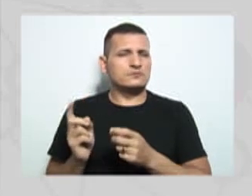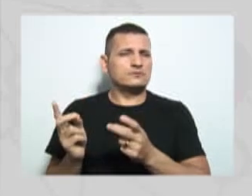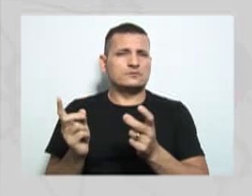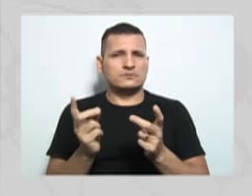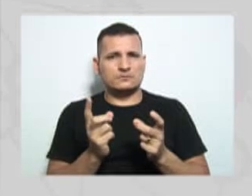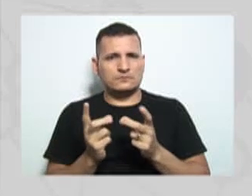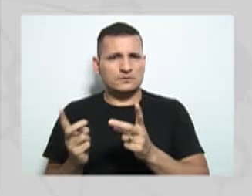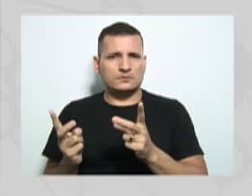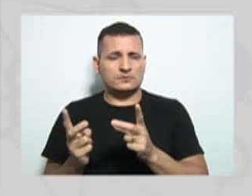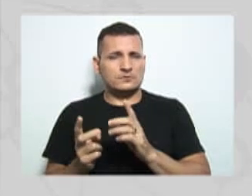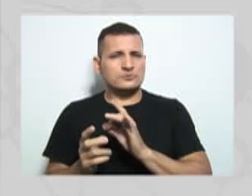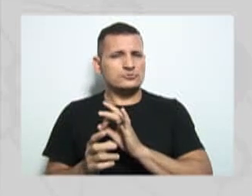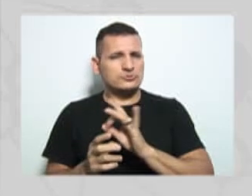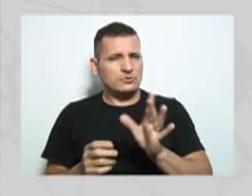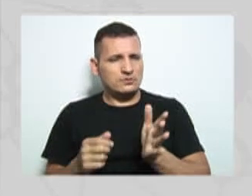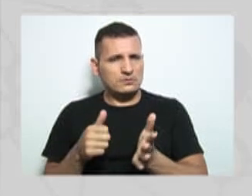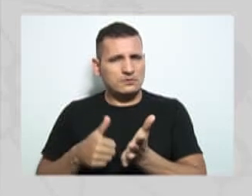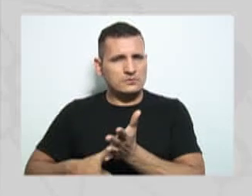integralmente às